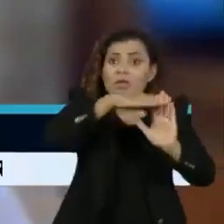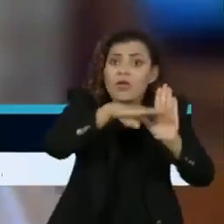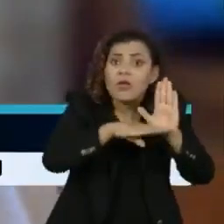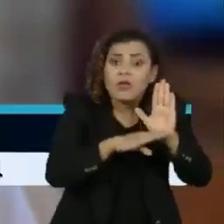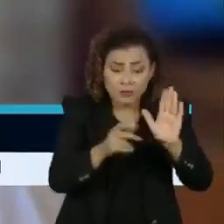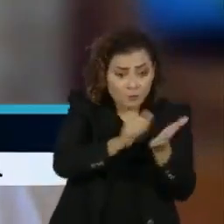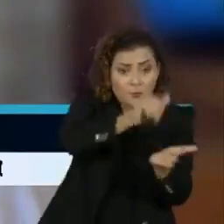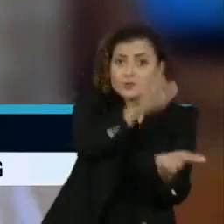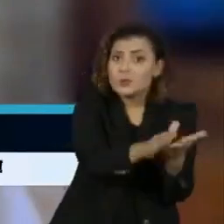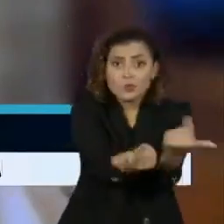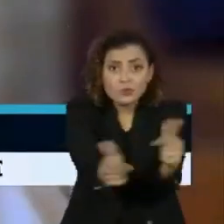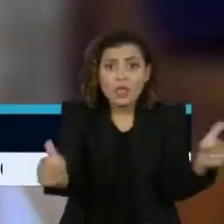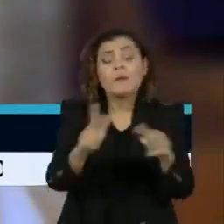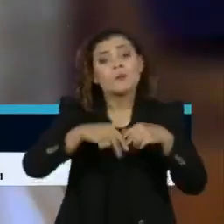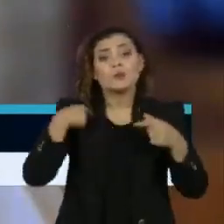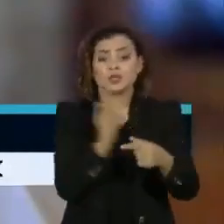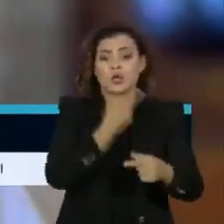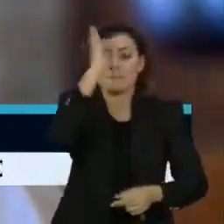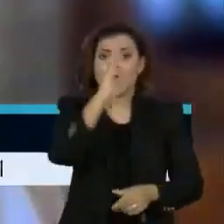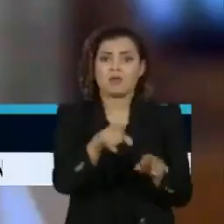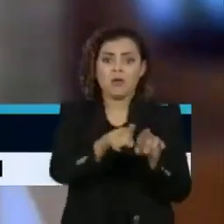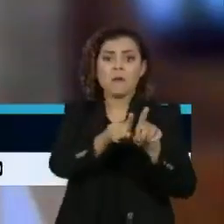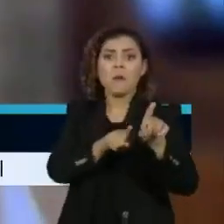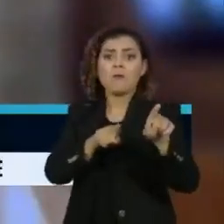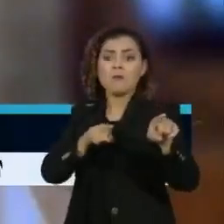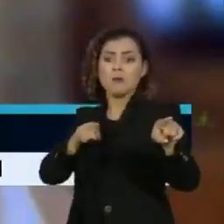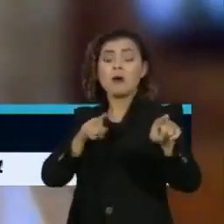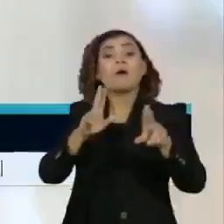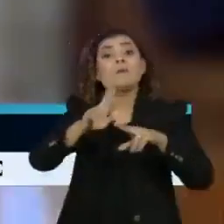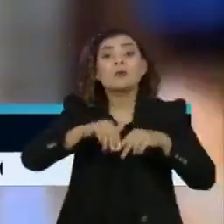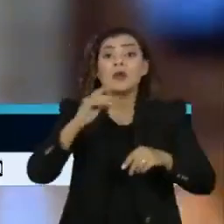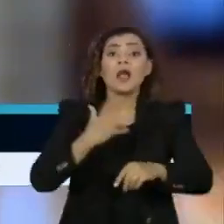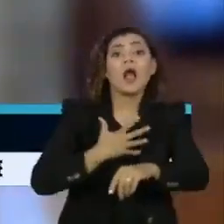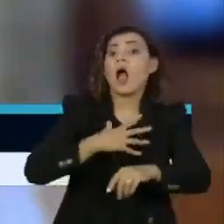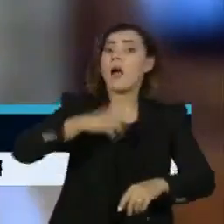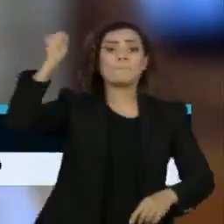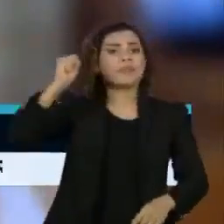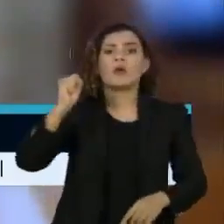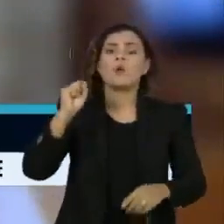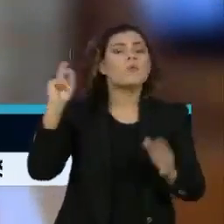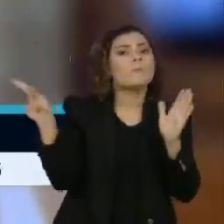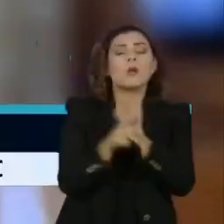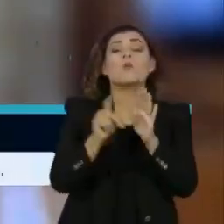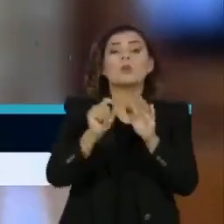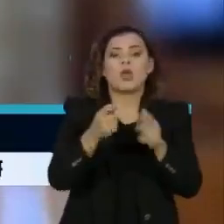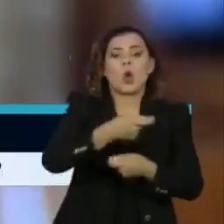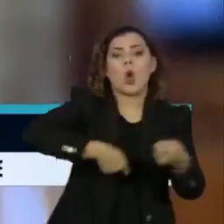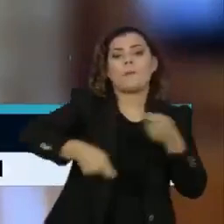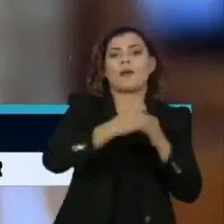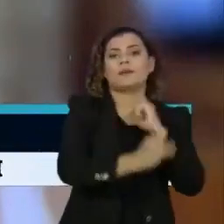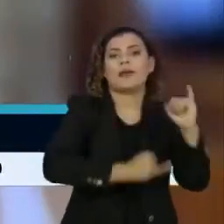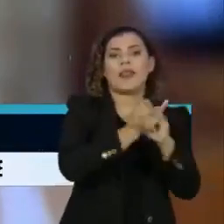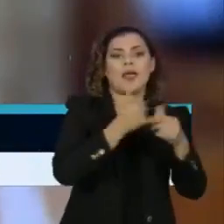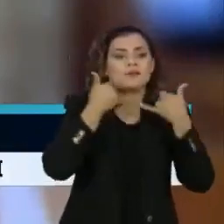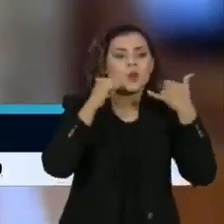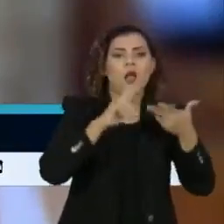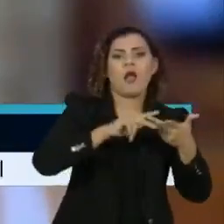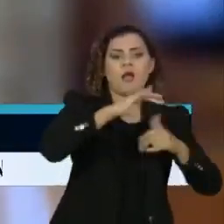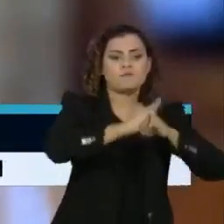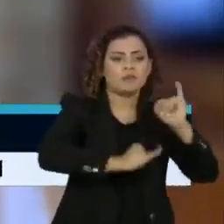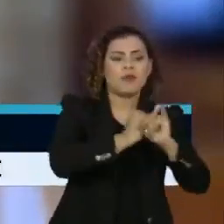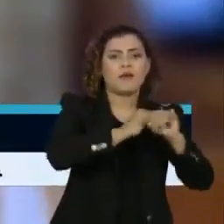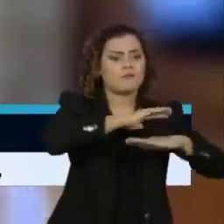ficando muito para trás, sendo que o Brasil é um dos campeões em comércio eletrônico. O Brasil hoje ele é um